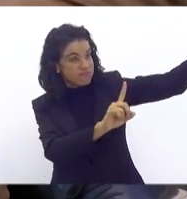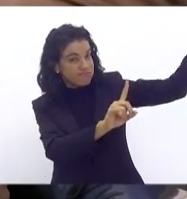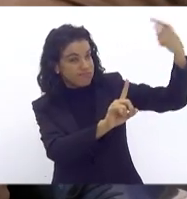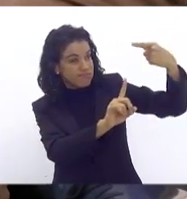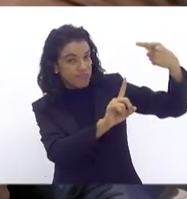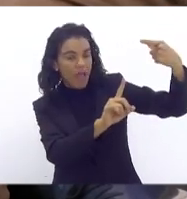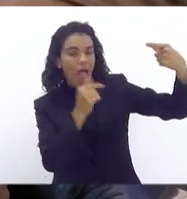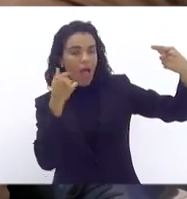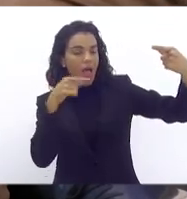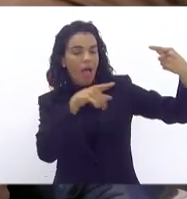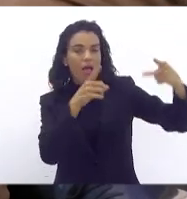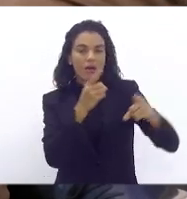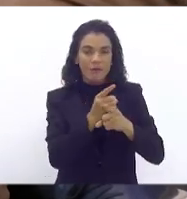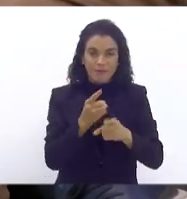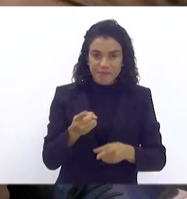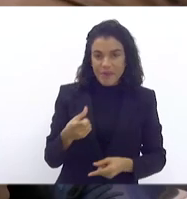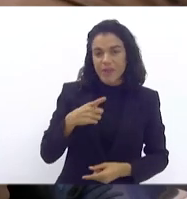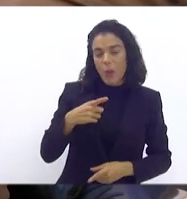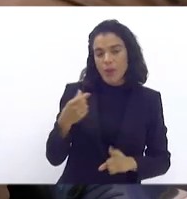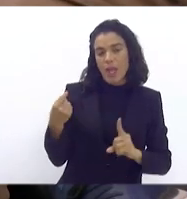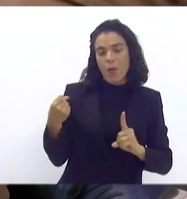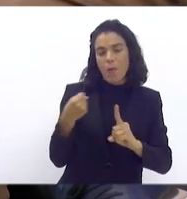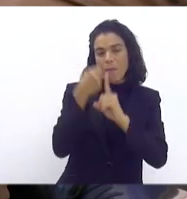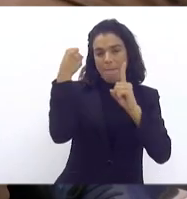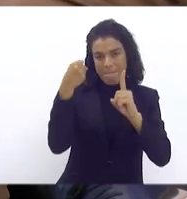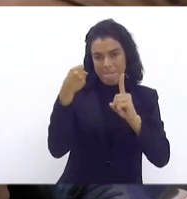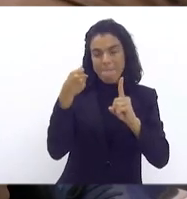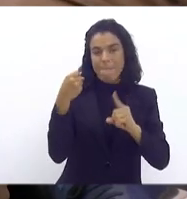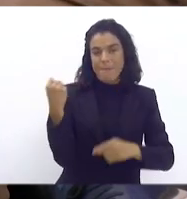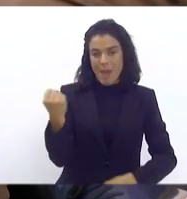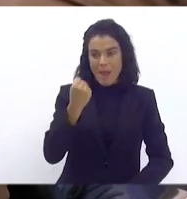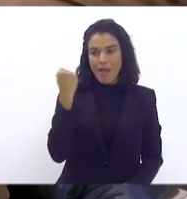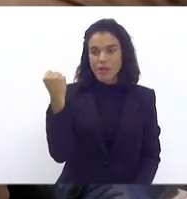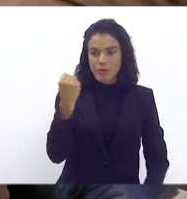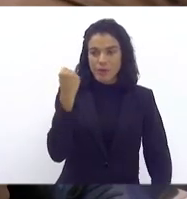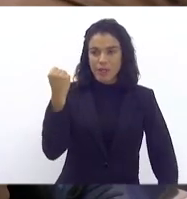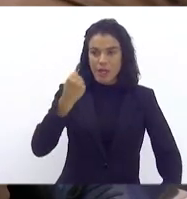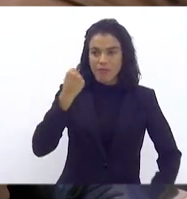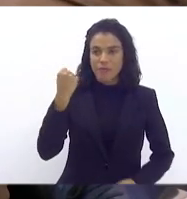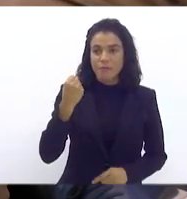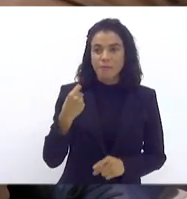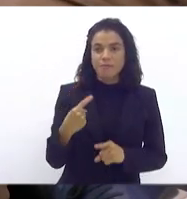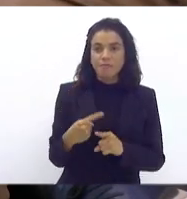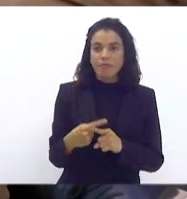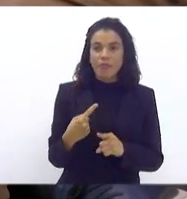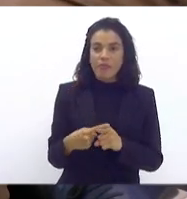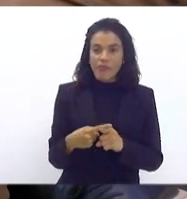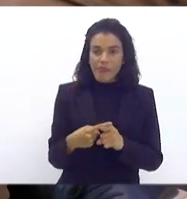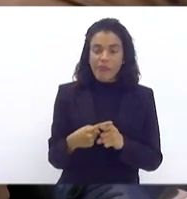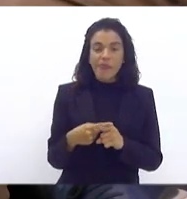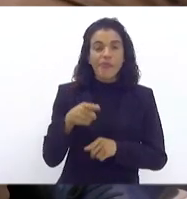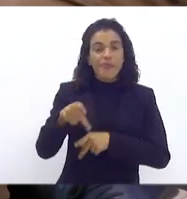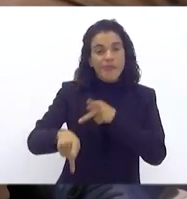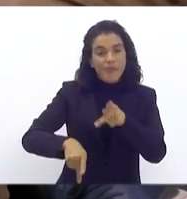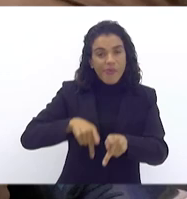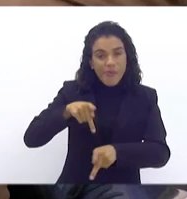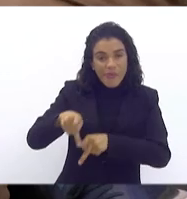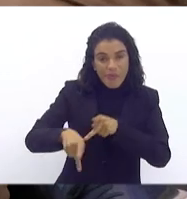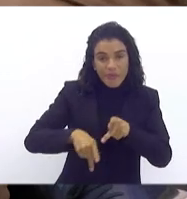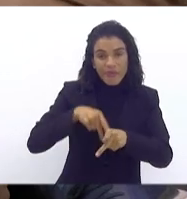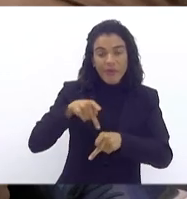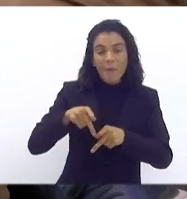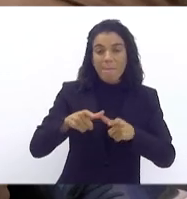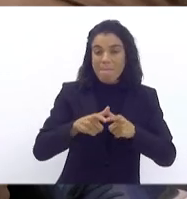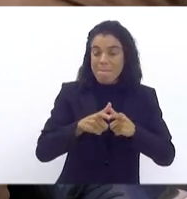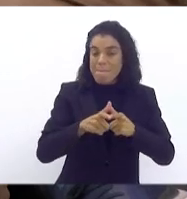né então isso tem um impacto muito Severo eh porque a população mais